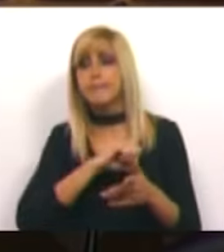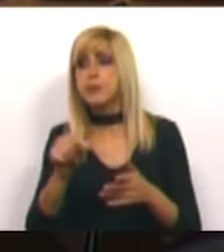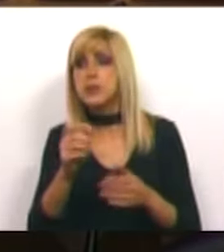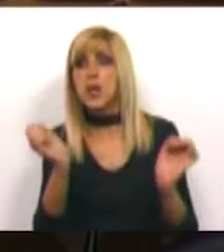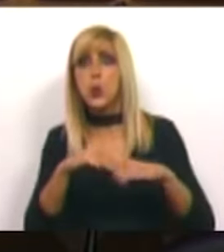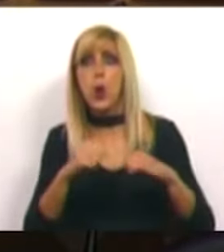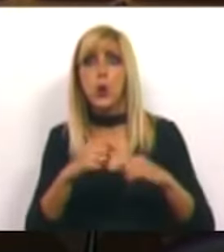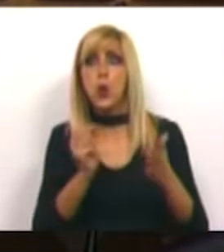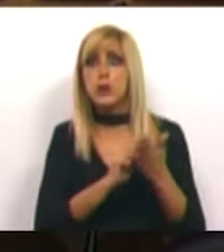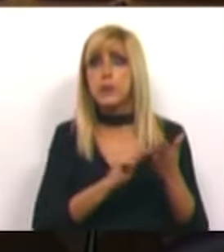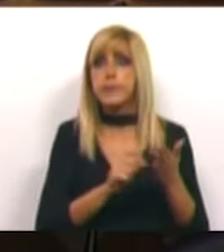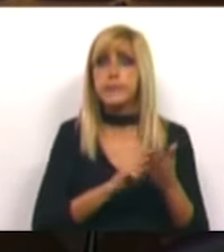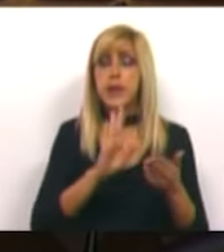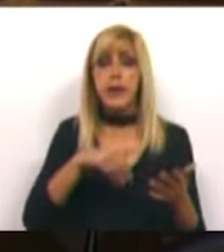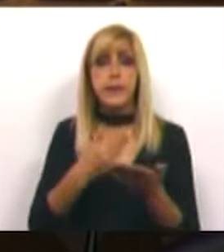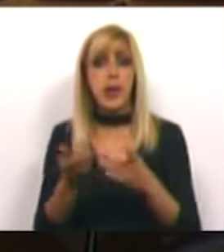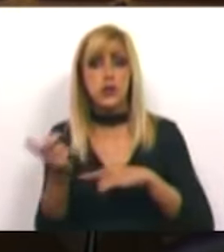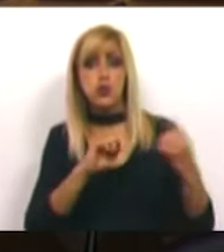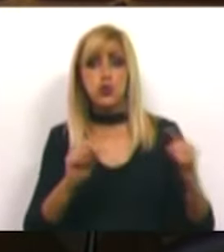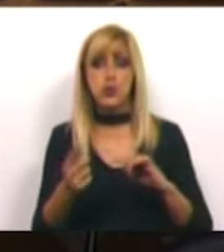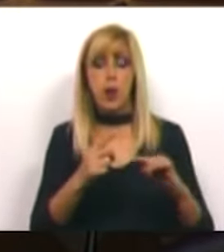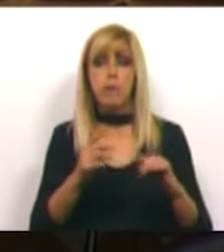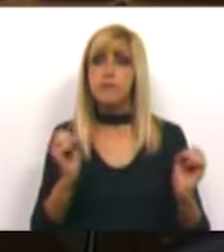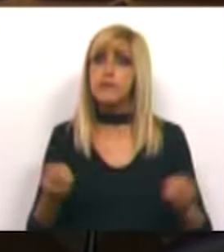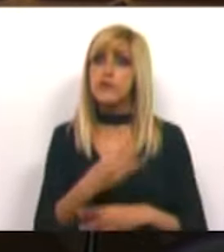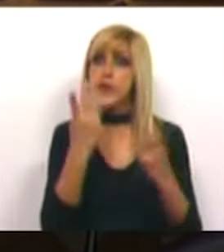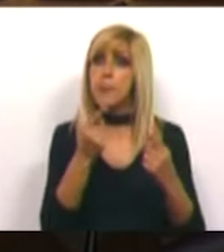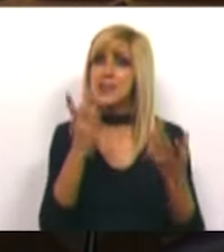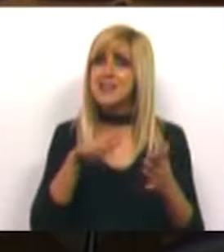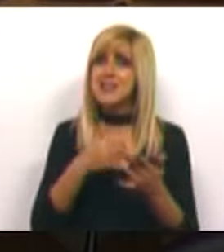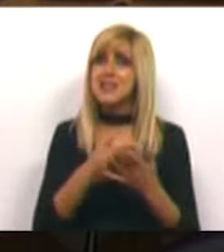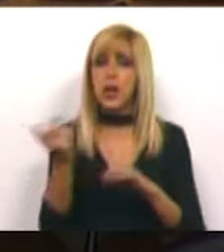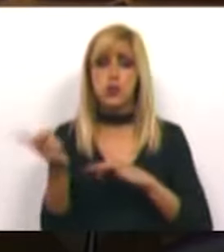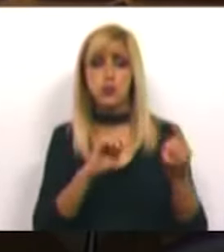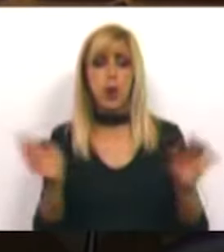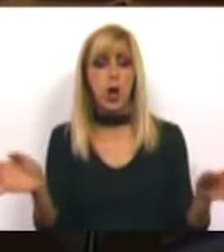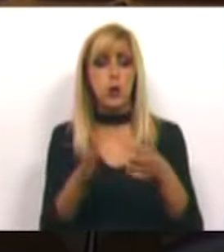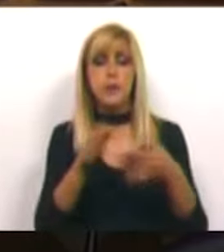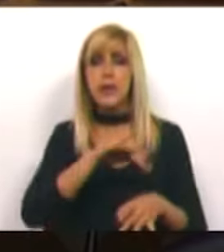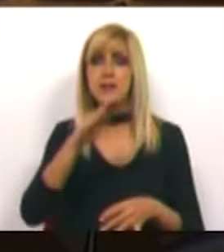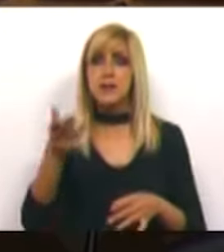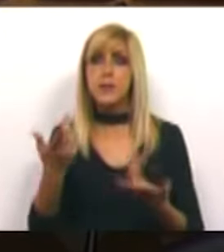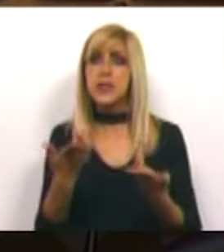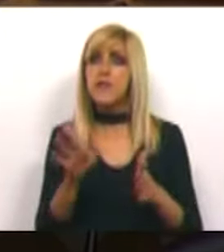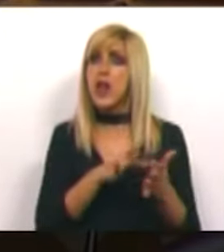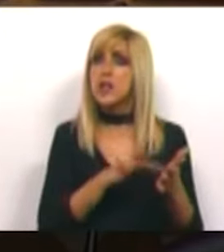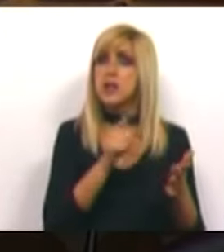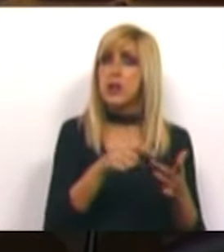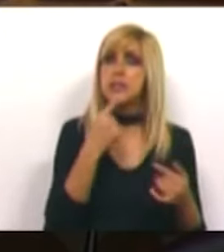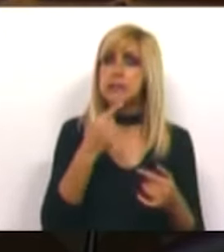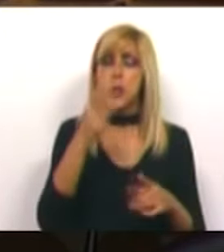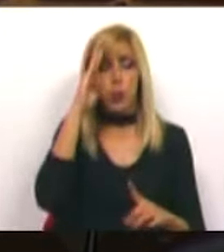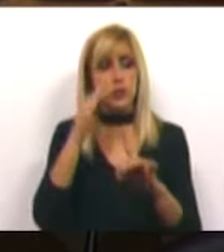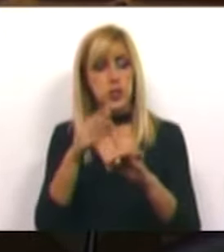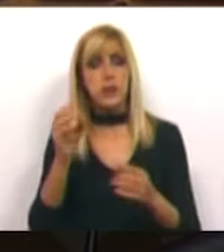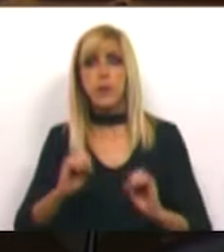ortográfico e devolver a discussão, ou melhor, dar finalmente a discussão à comunidade científica e literária na definição de